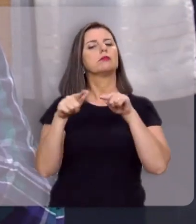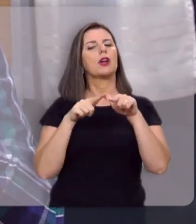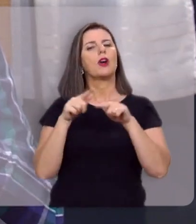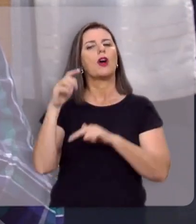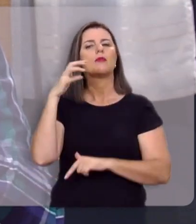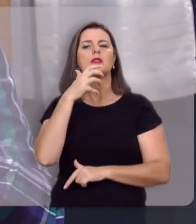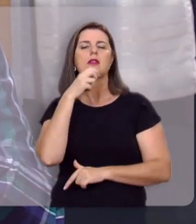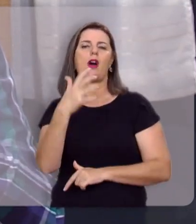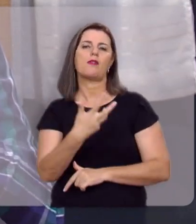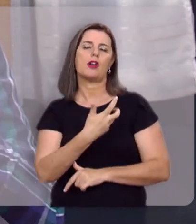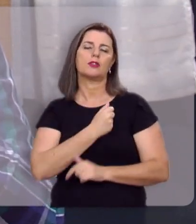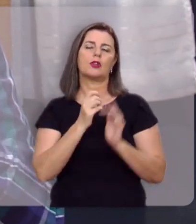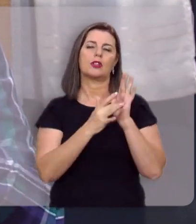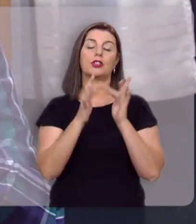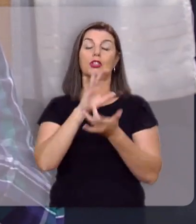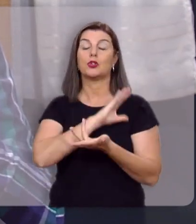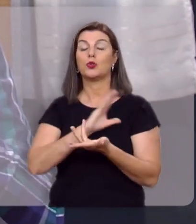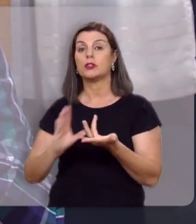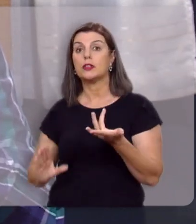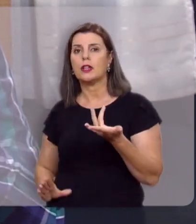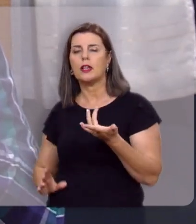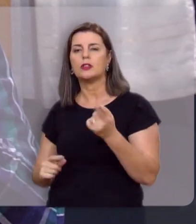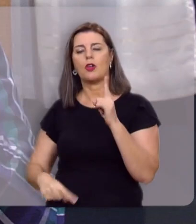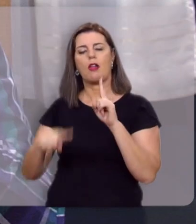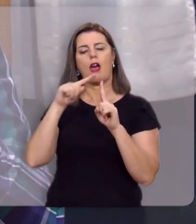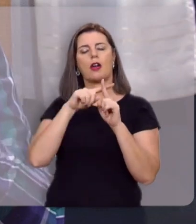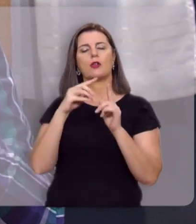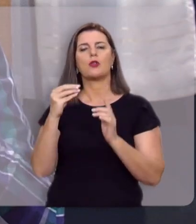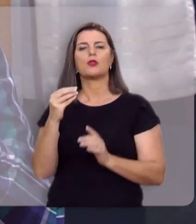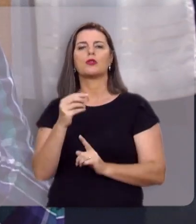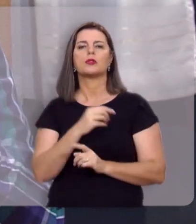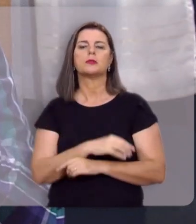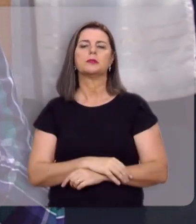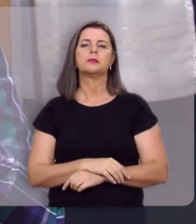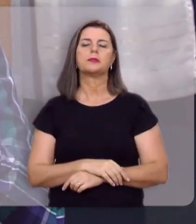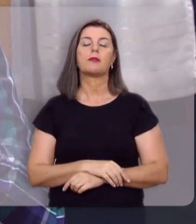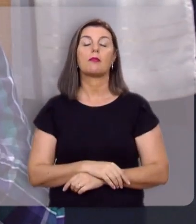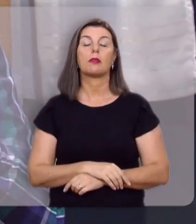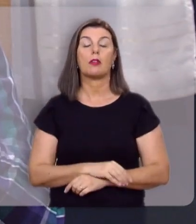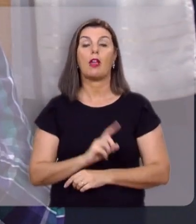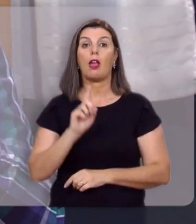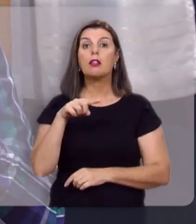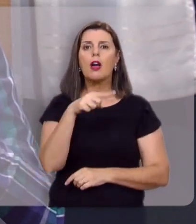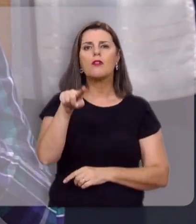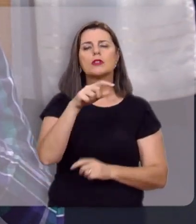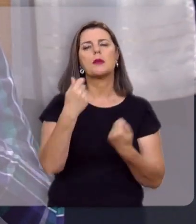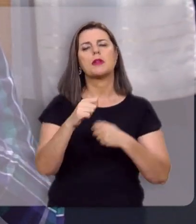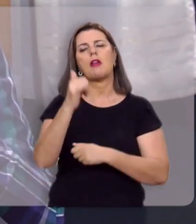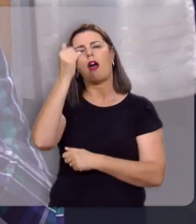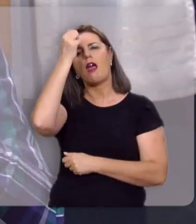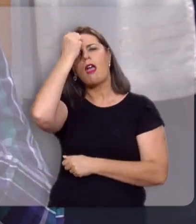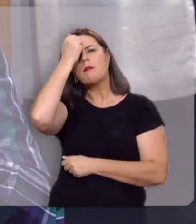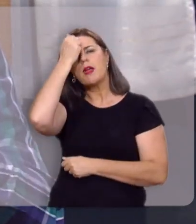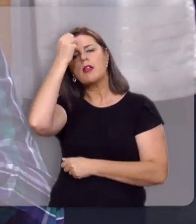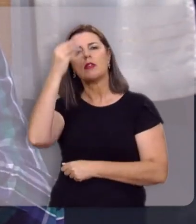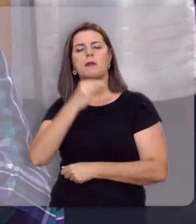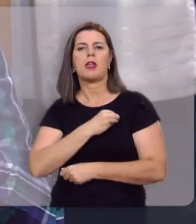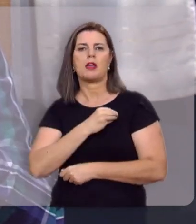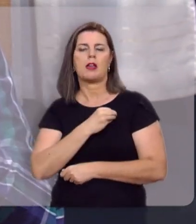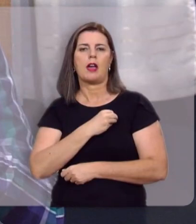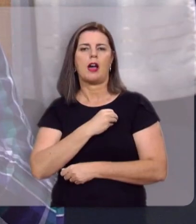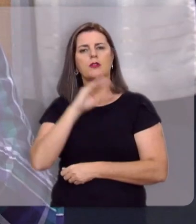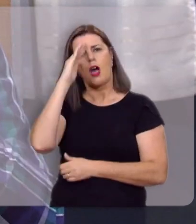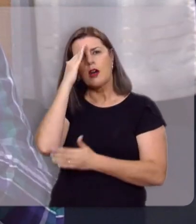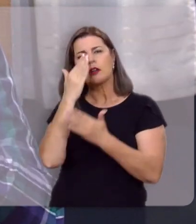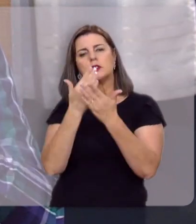obra redentora de Cristo Jesus na cruz do Calvário. Então você precisa se arrepender deste